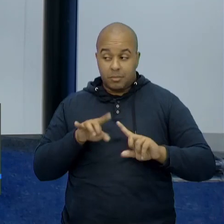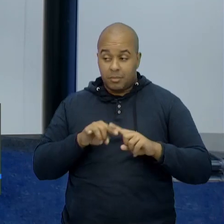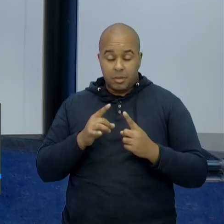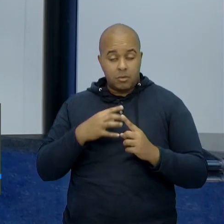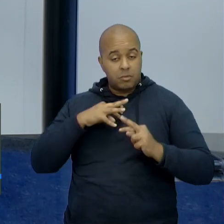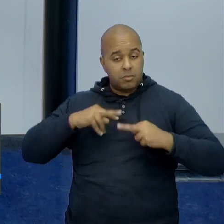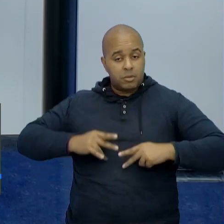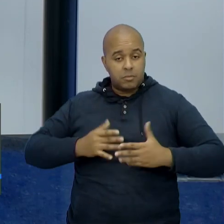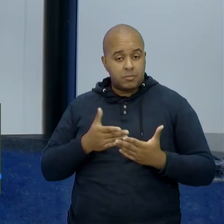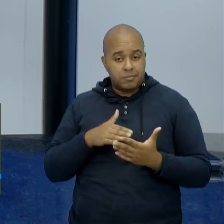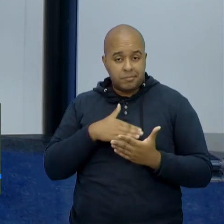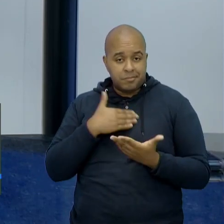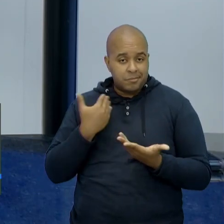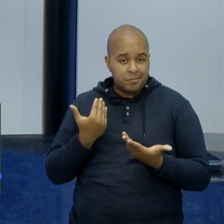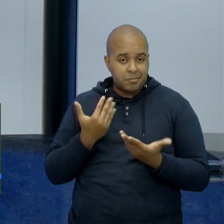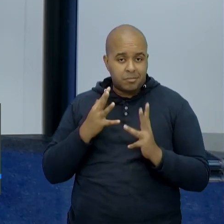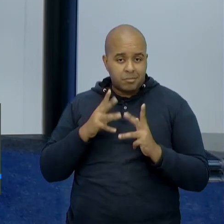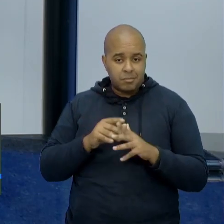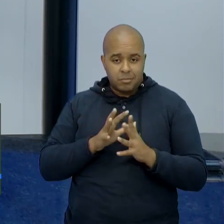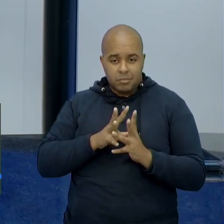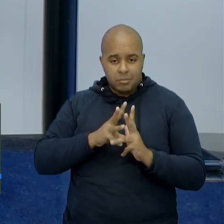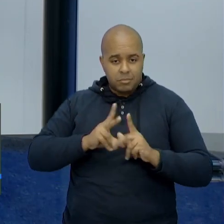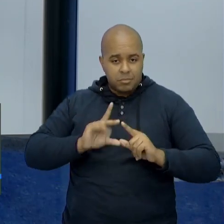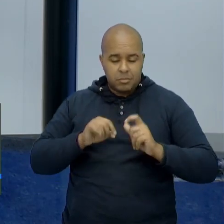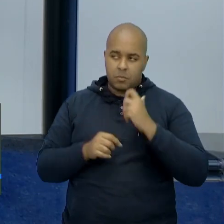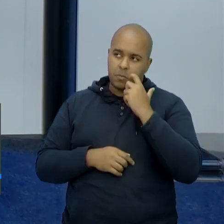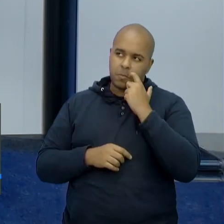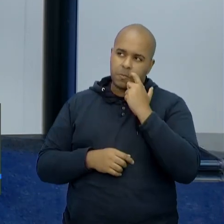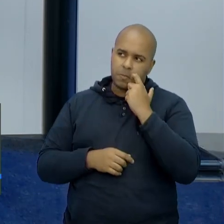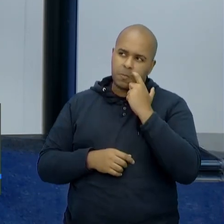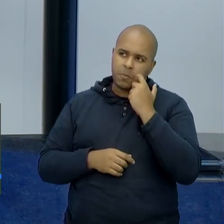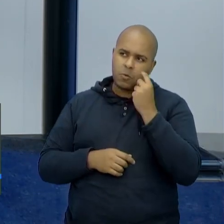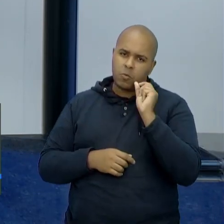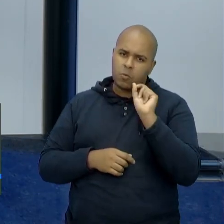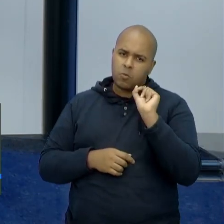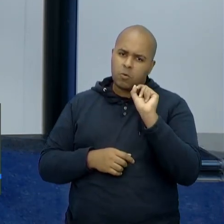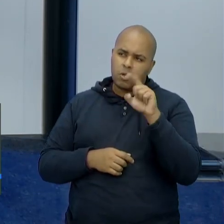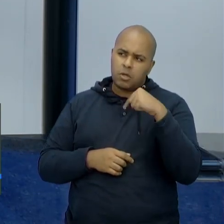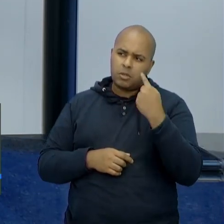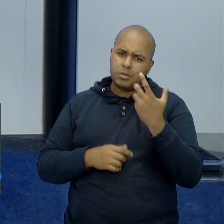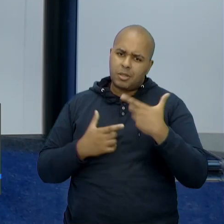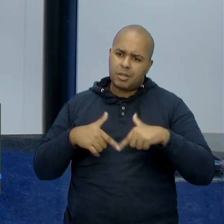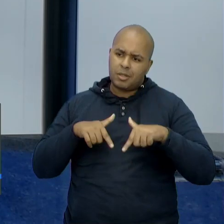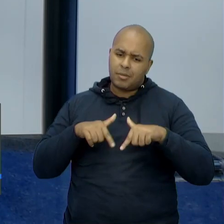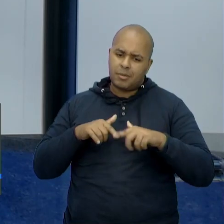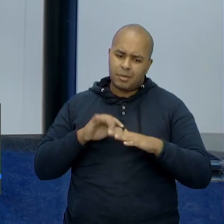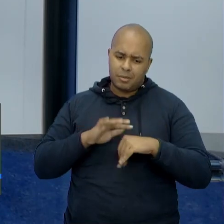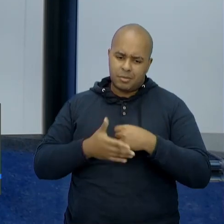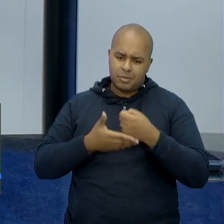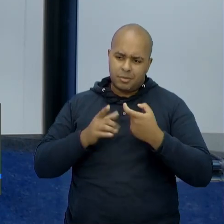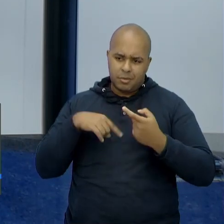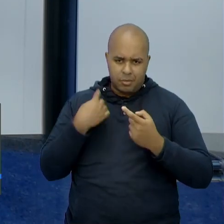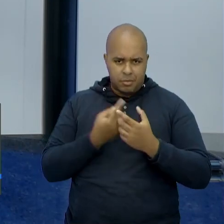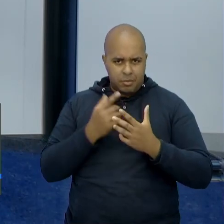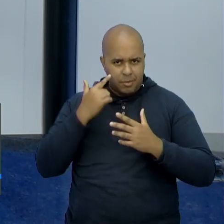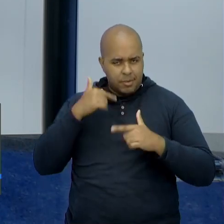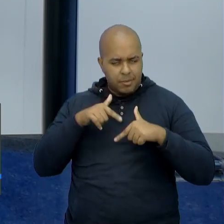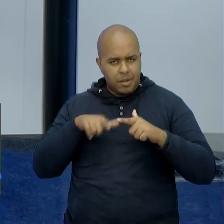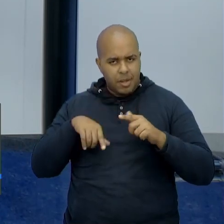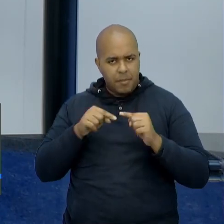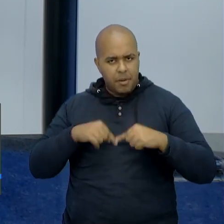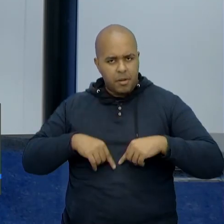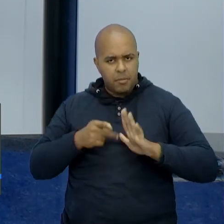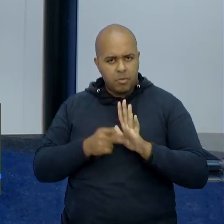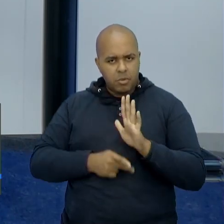gente vai exterminar a humanidade. Então, o que nós queremos, nós que trabalhamos com sustentabilidade, é isso, é trabalhar